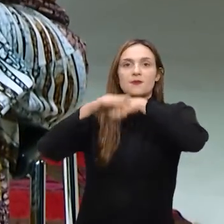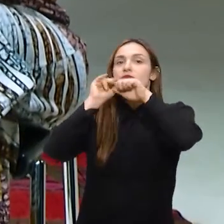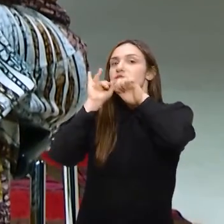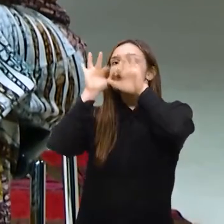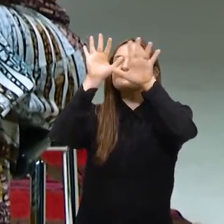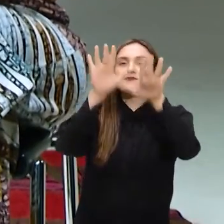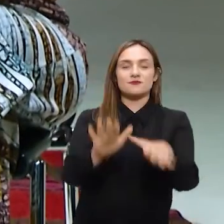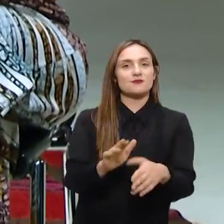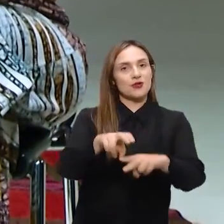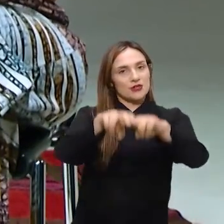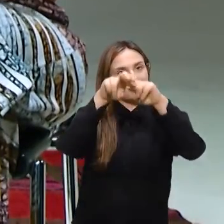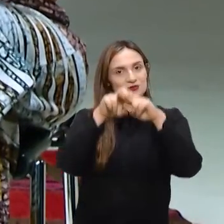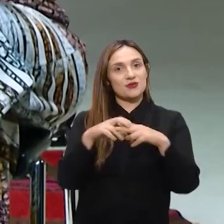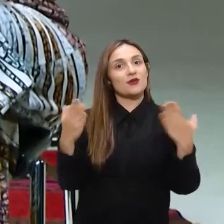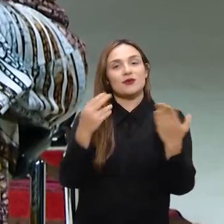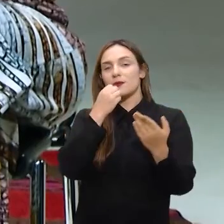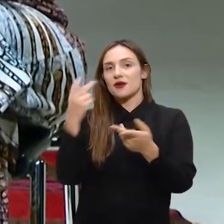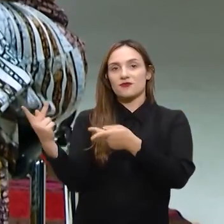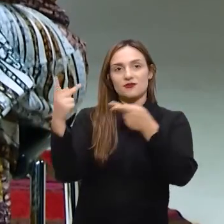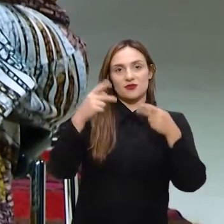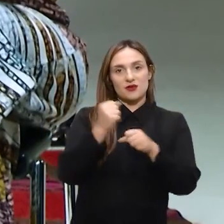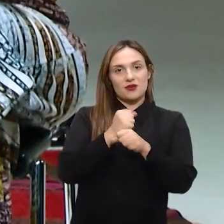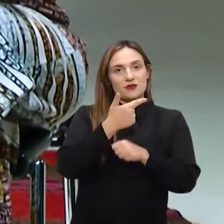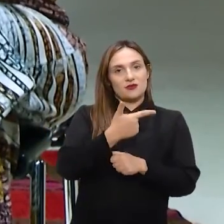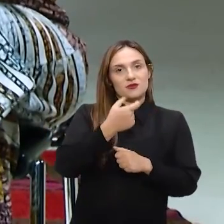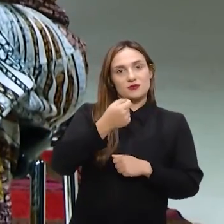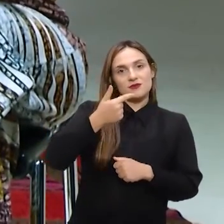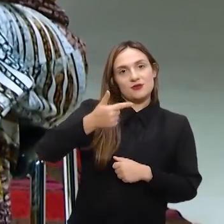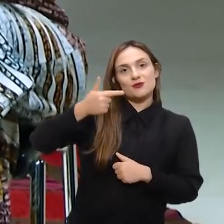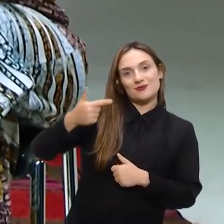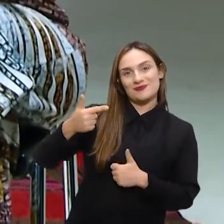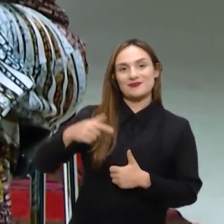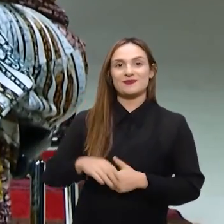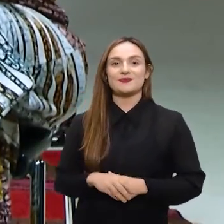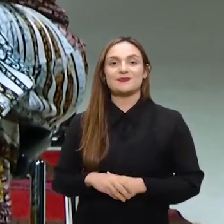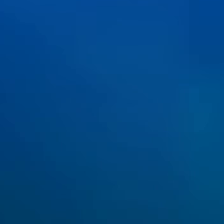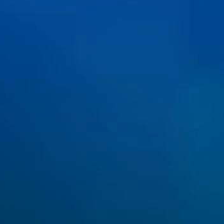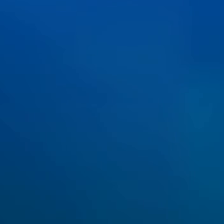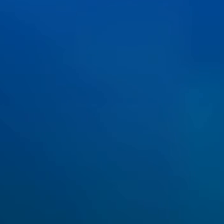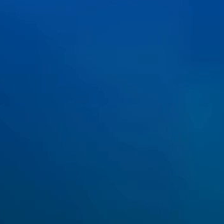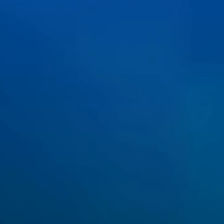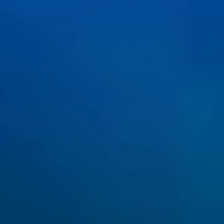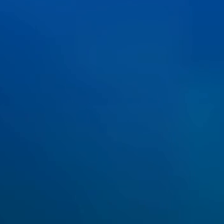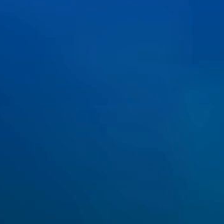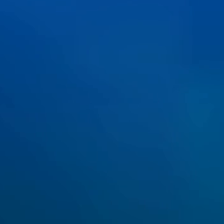ano seja ainda mais abençoado. Então, seja bem-vindo 2022.